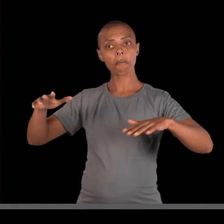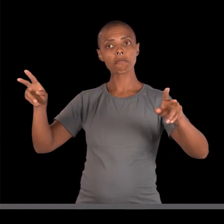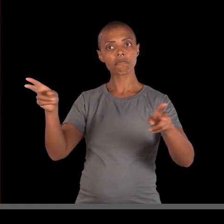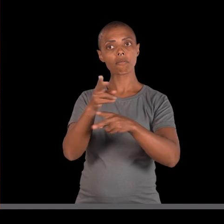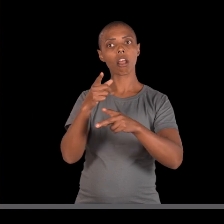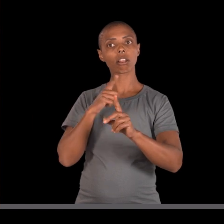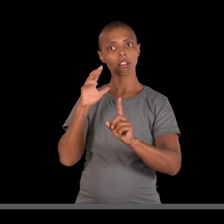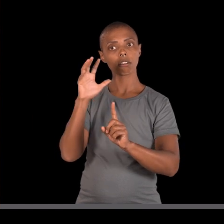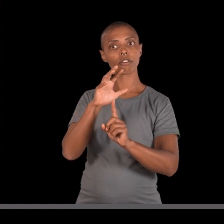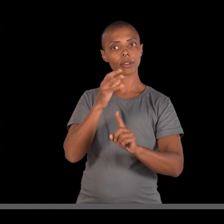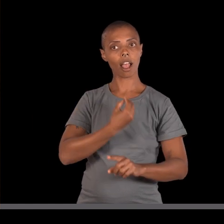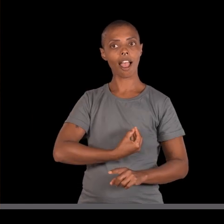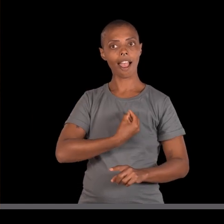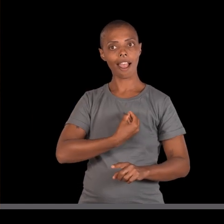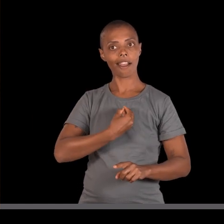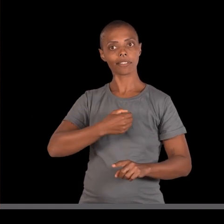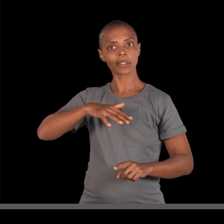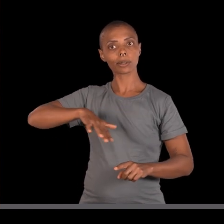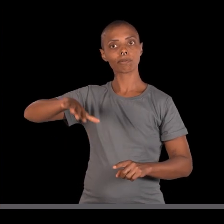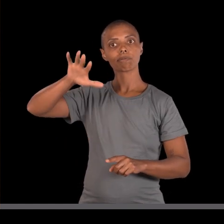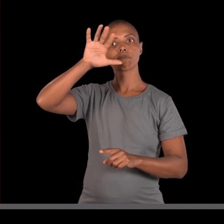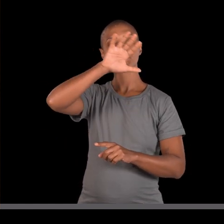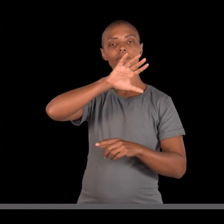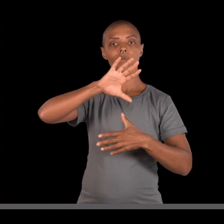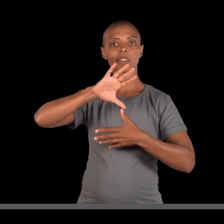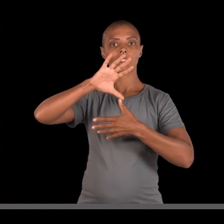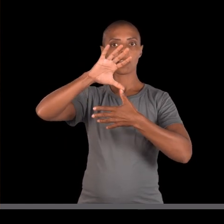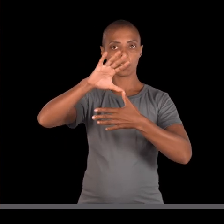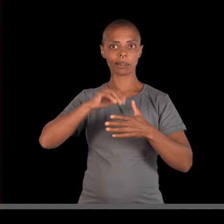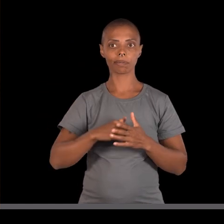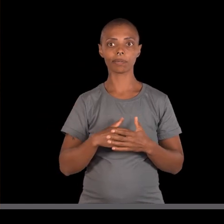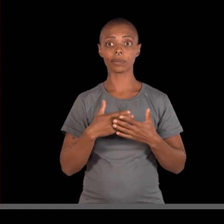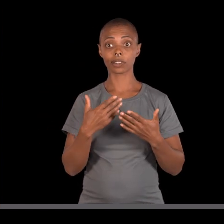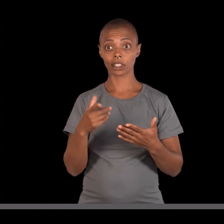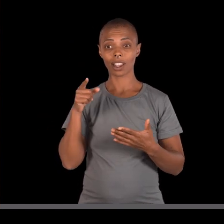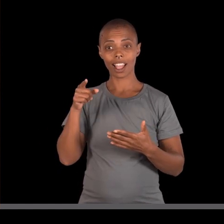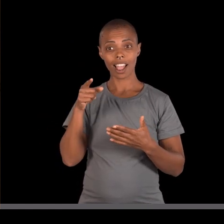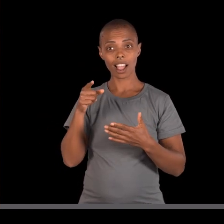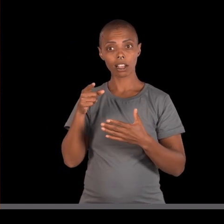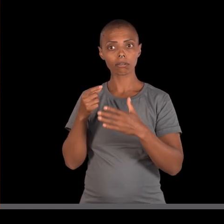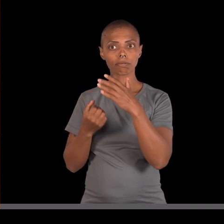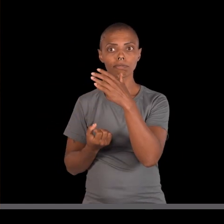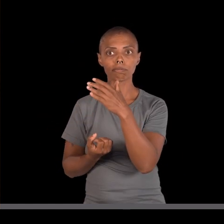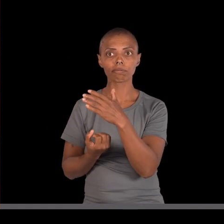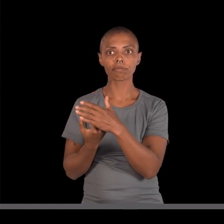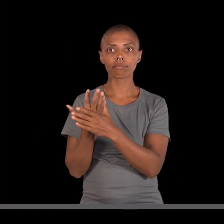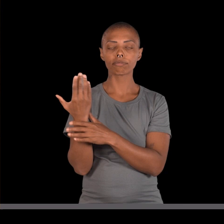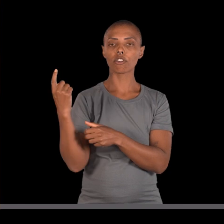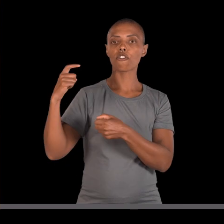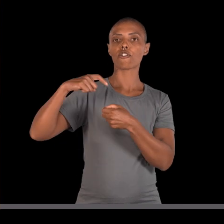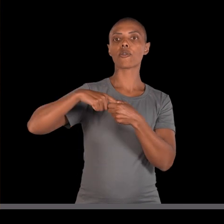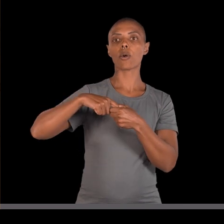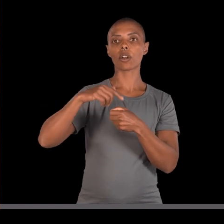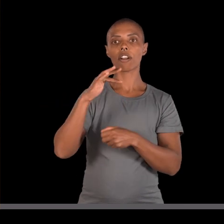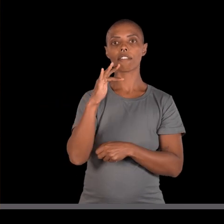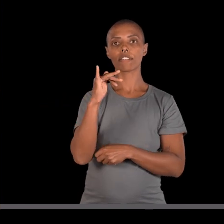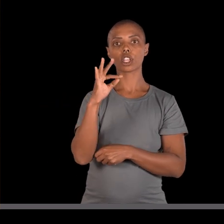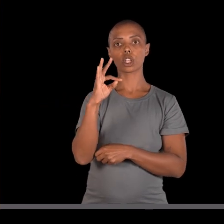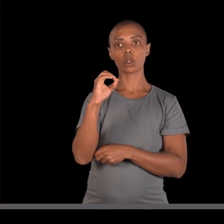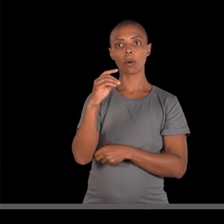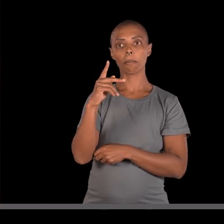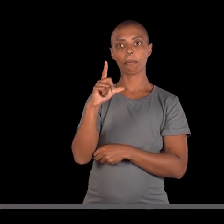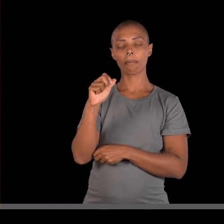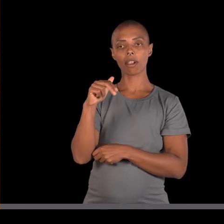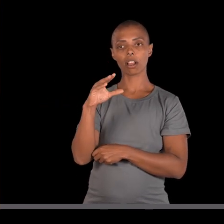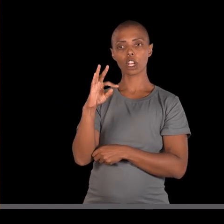podem influenciar a dinâmica de vida no continente americano. Então, graças, por exemplo, à ressurgência, que é o fitoplâncton, que